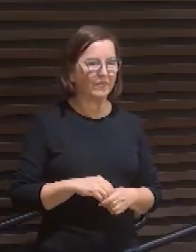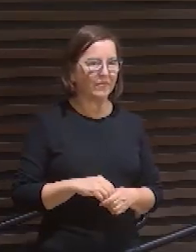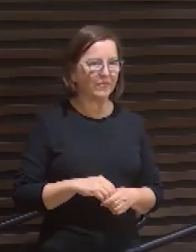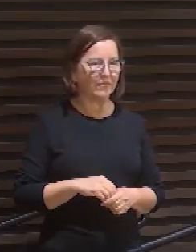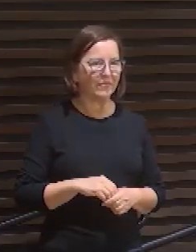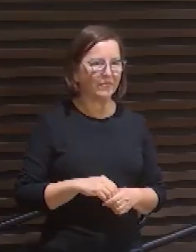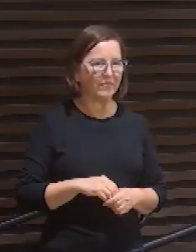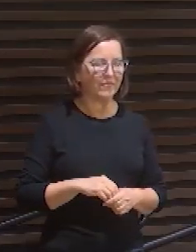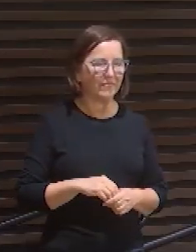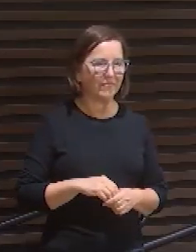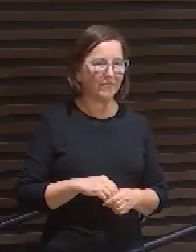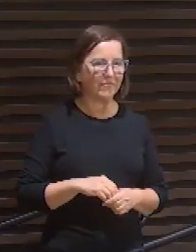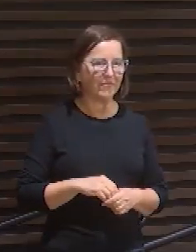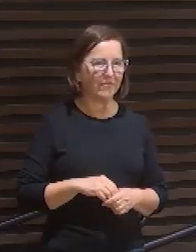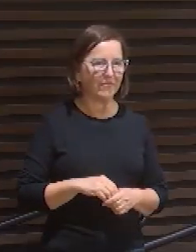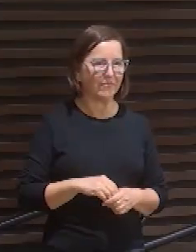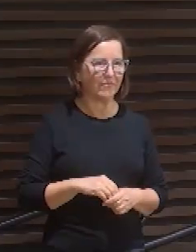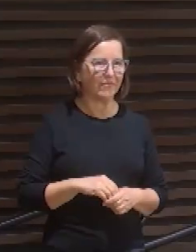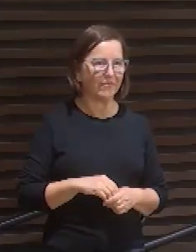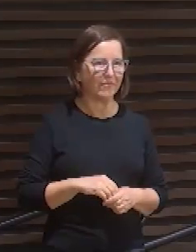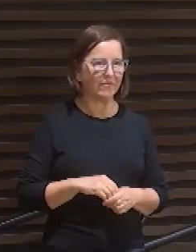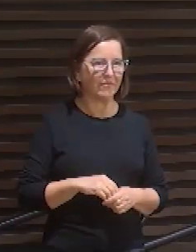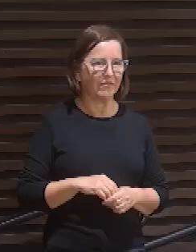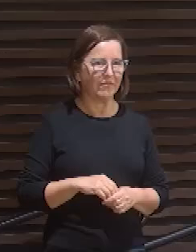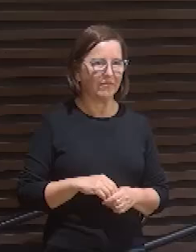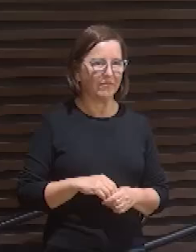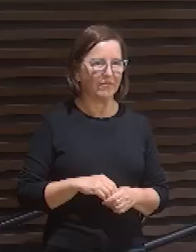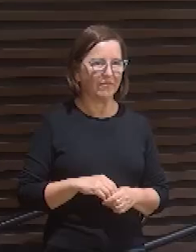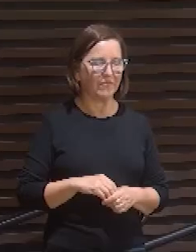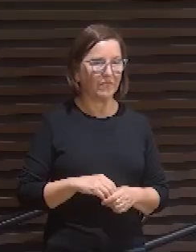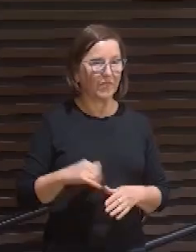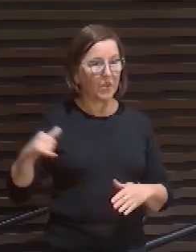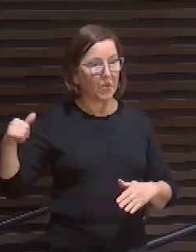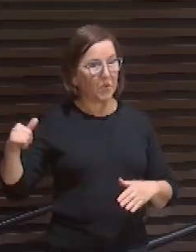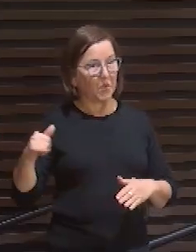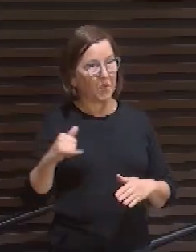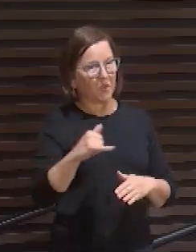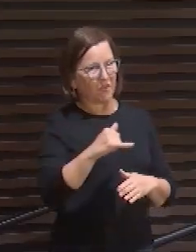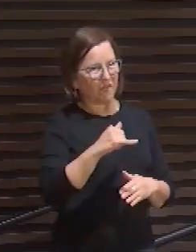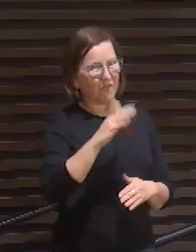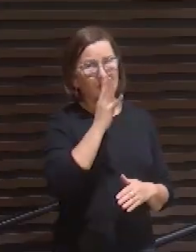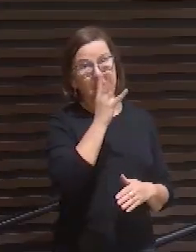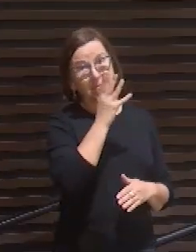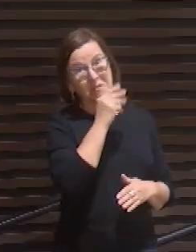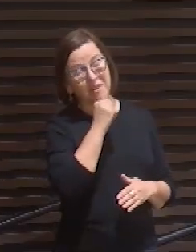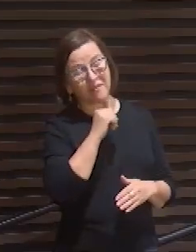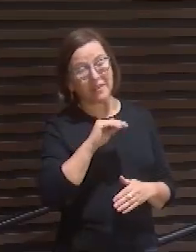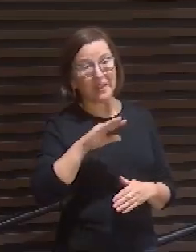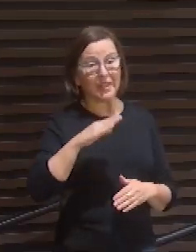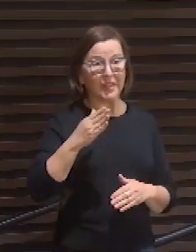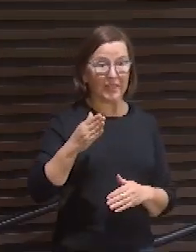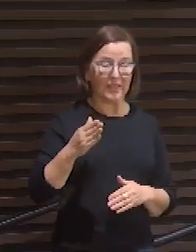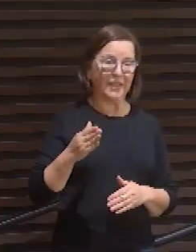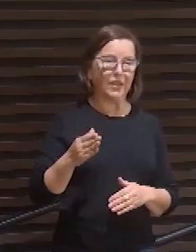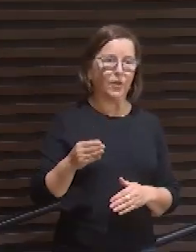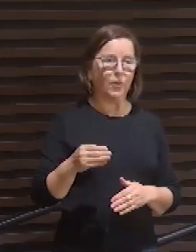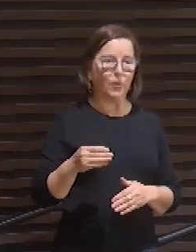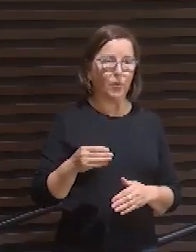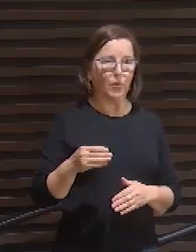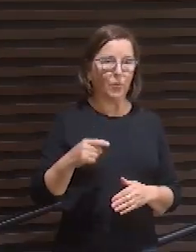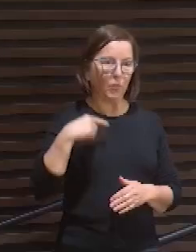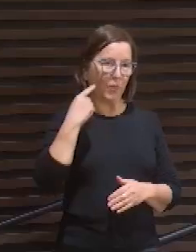E era um voo de algumas horas, e ele então sugeriu àquele idoso: